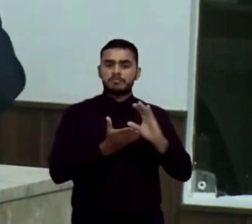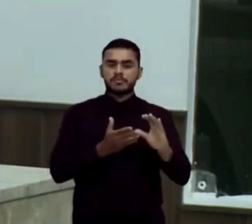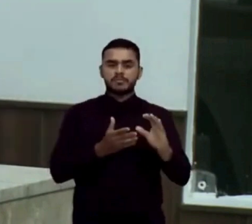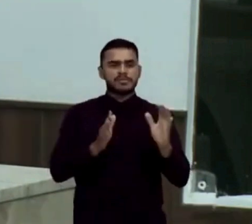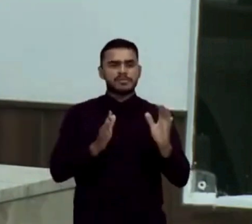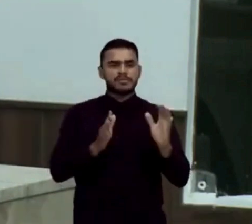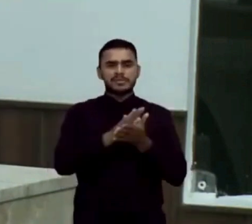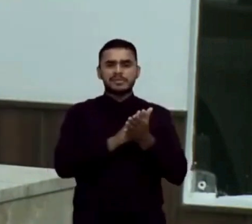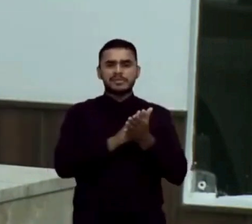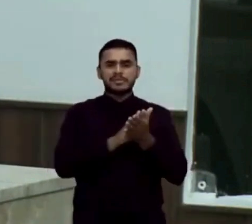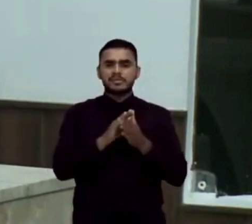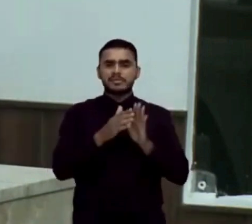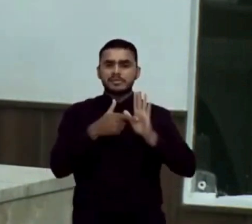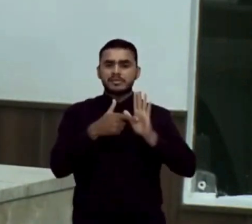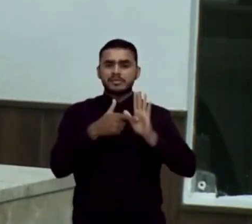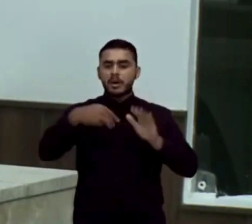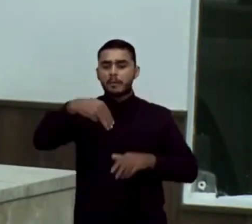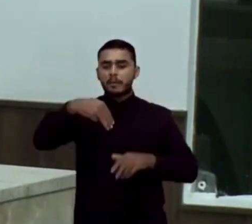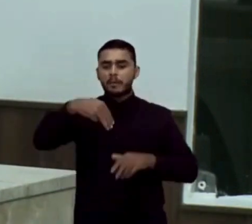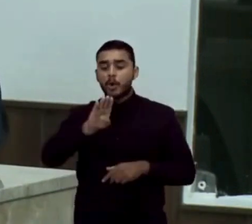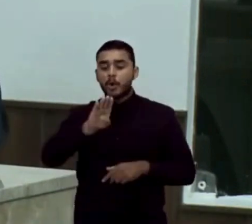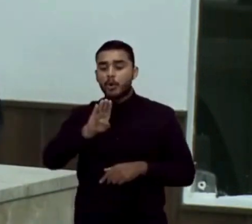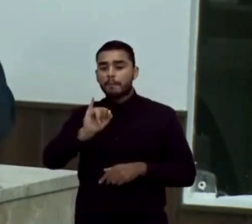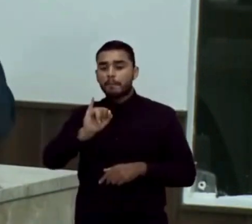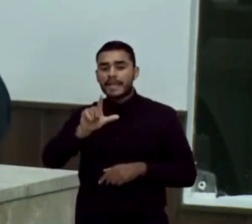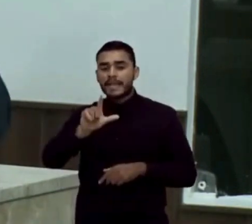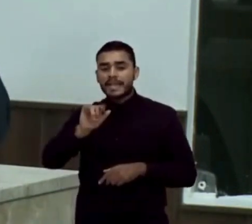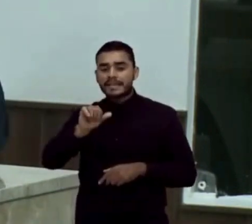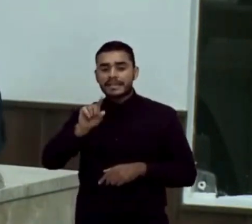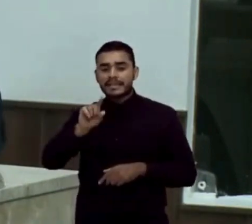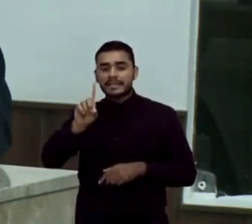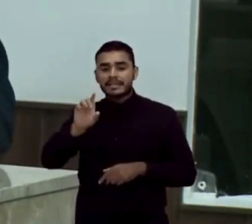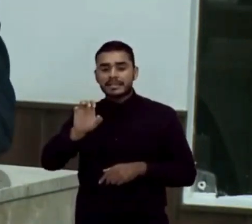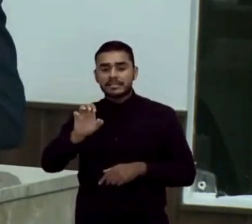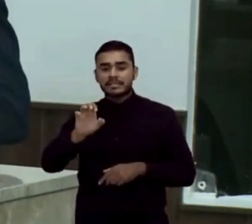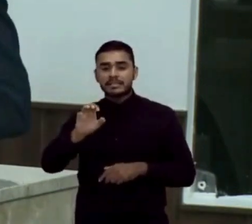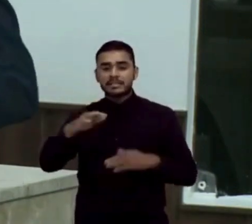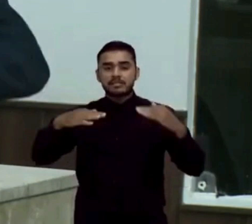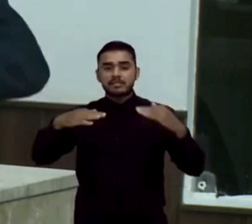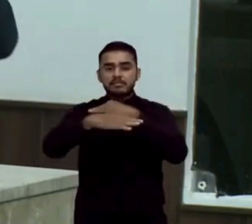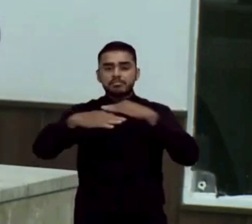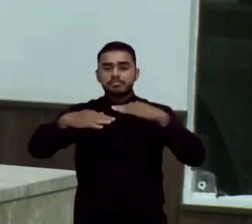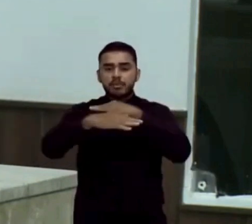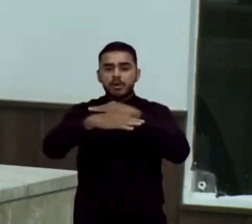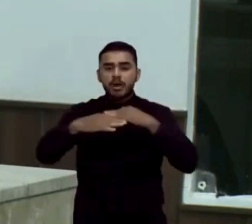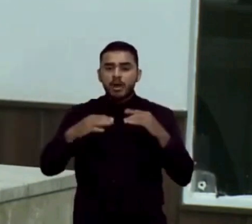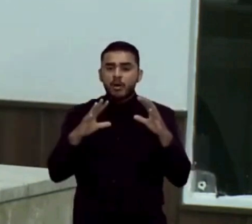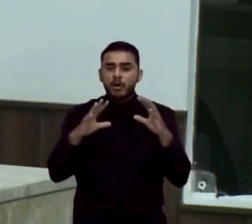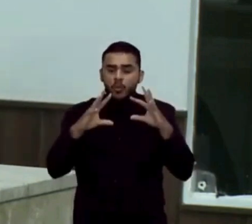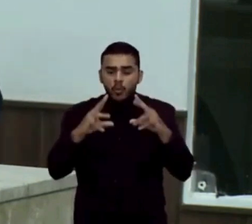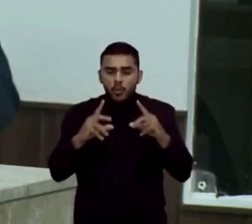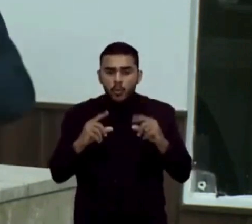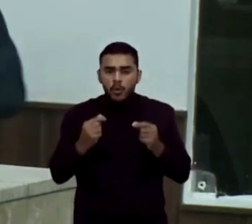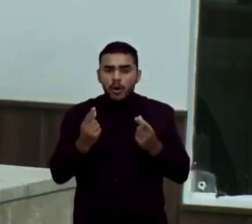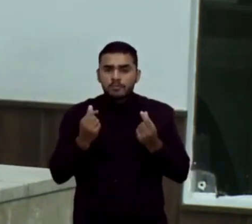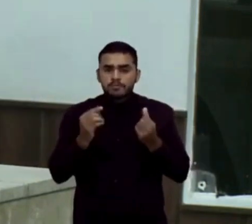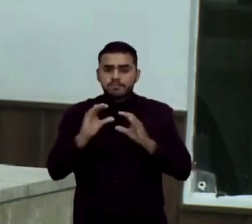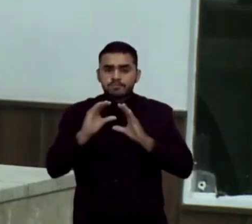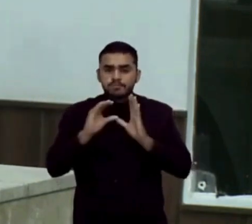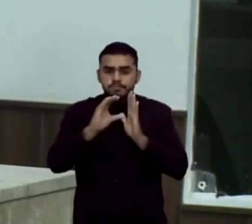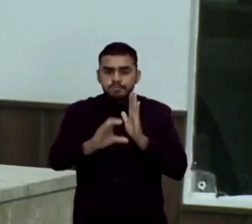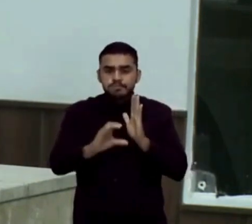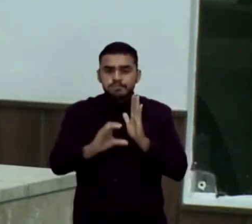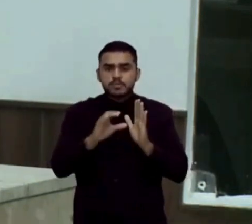bem claro. Bem claro. Tem que ler, amigo. Vou dizer de novo. Falta ou